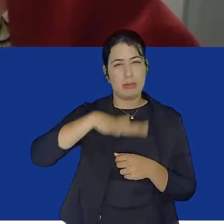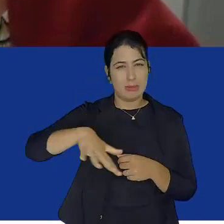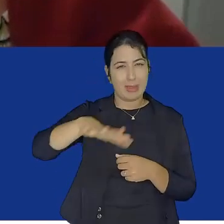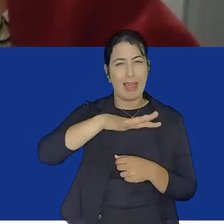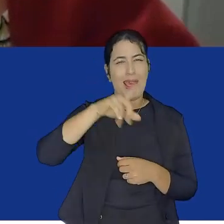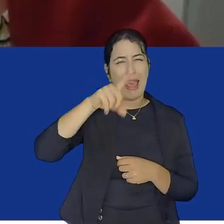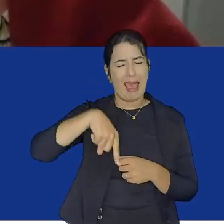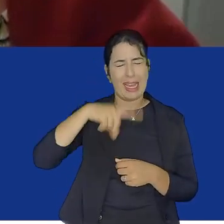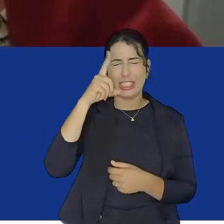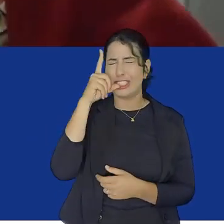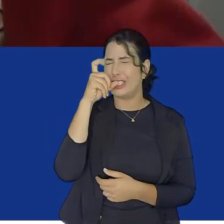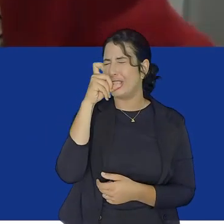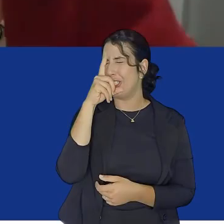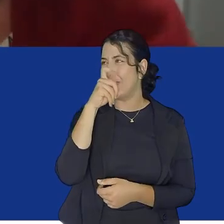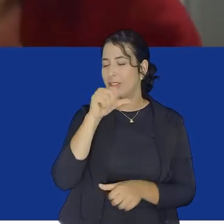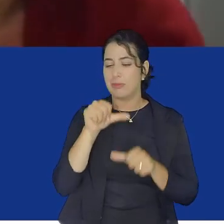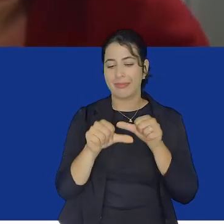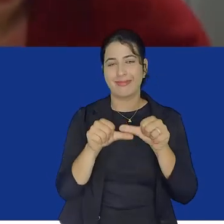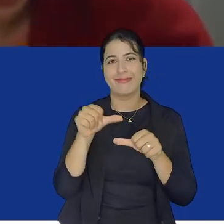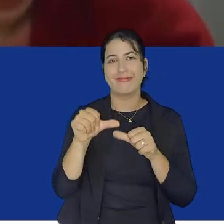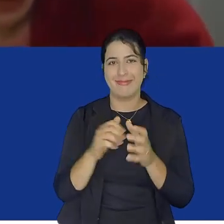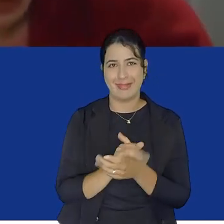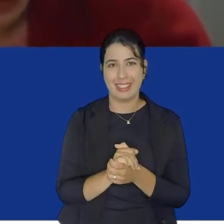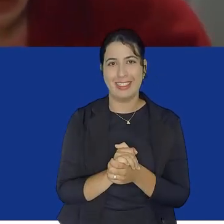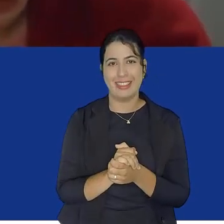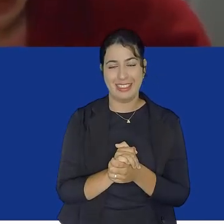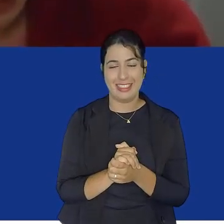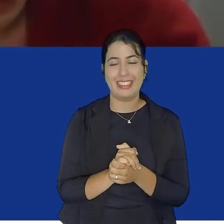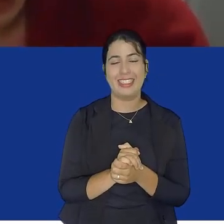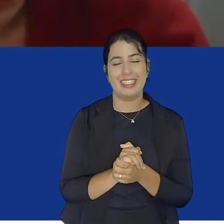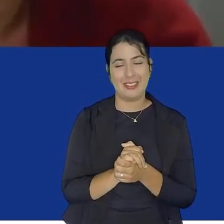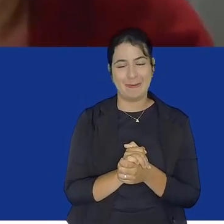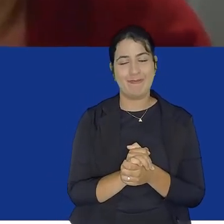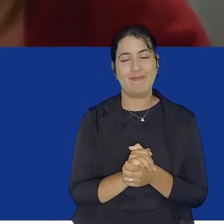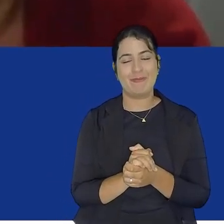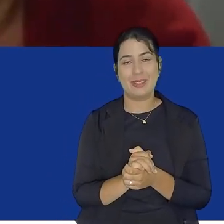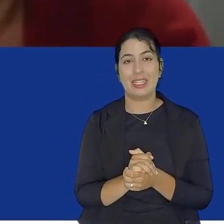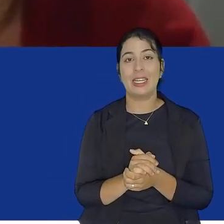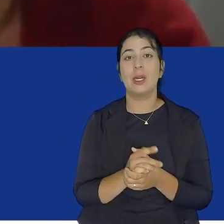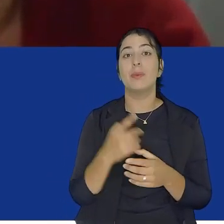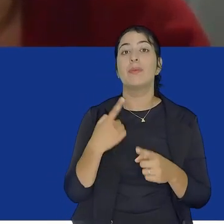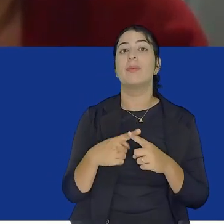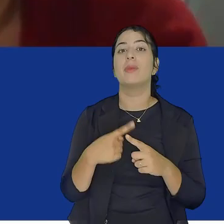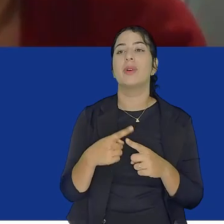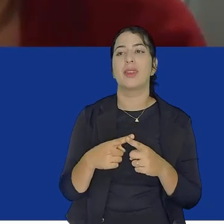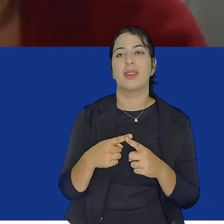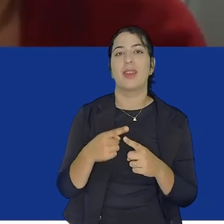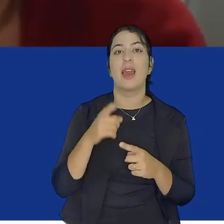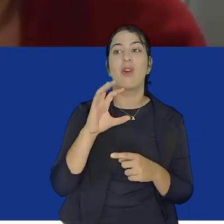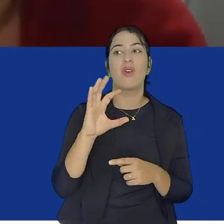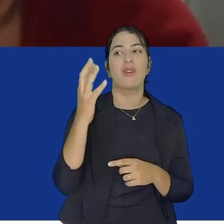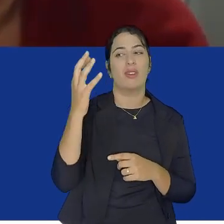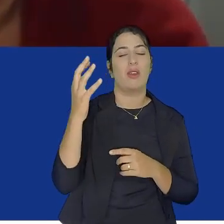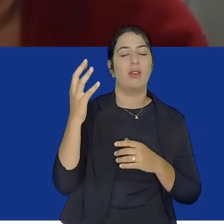de transformação, porque ela fala daquilo que acontece quando ninguém está vendo. Ela fala daquilo, como